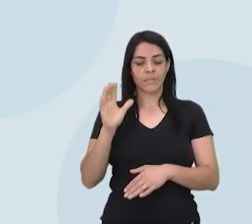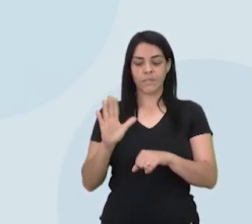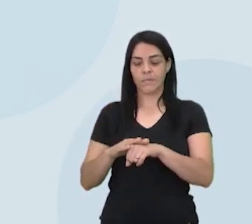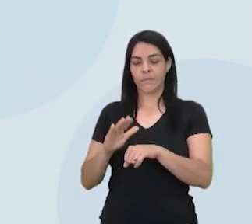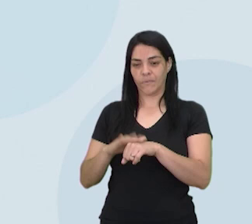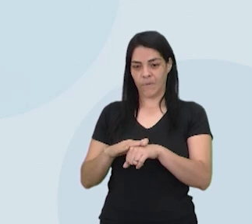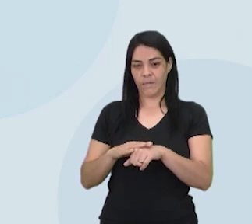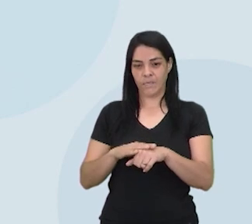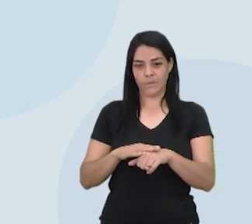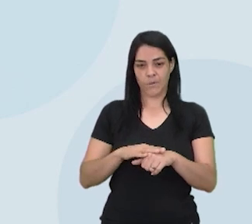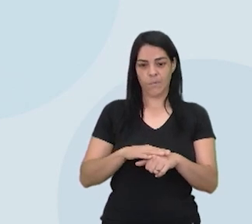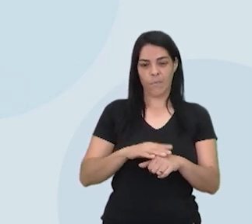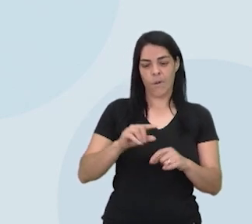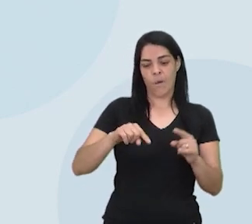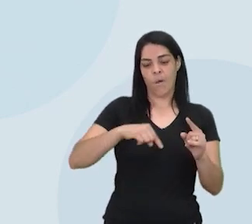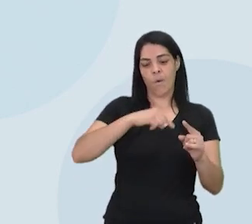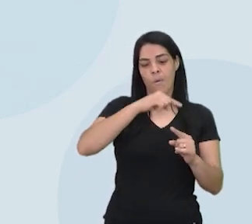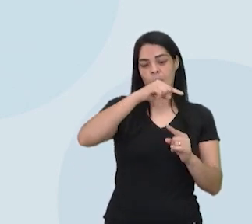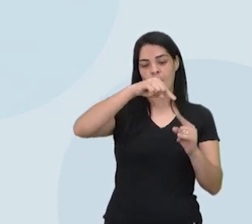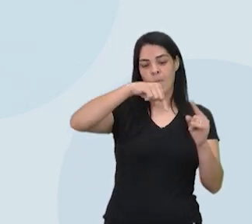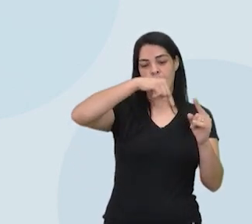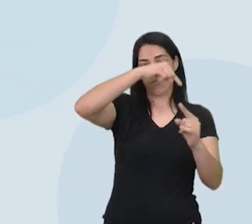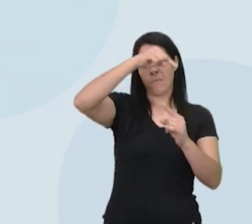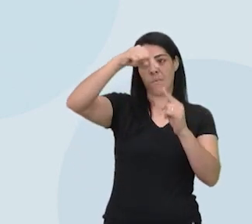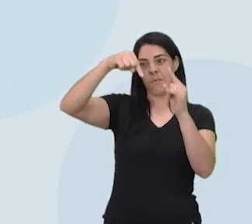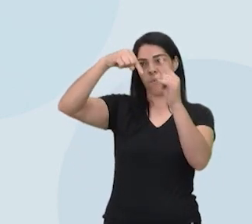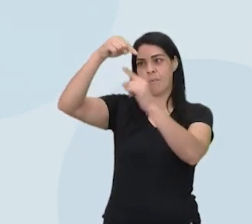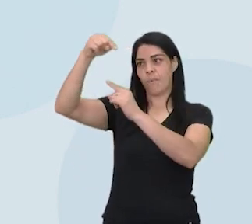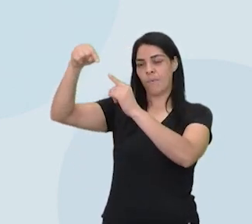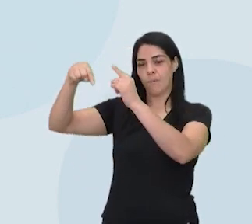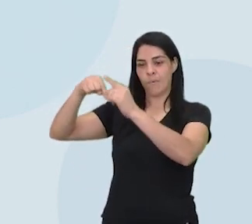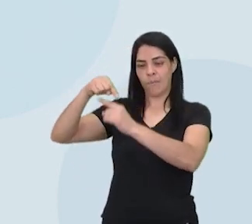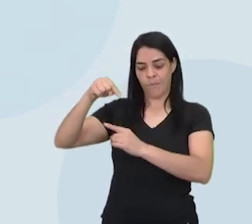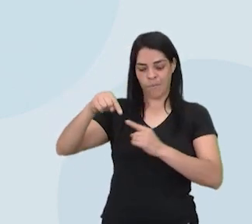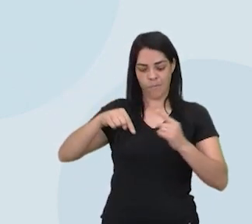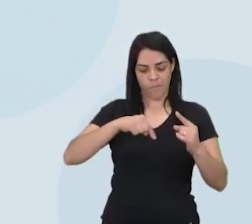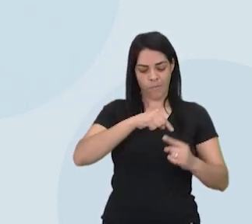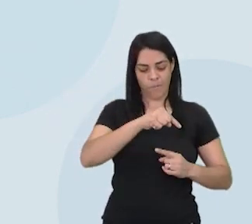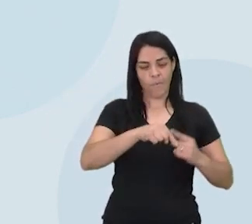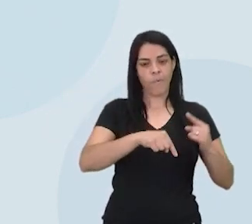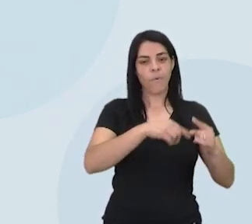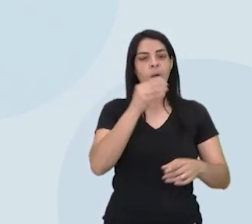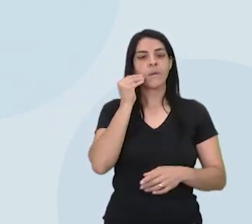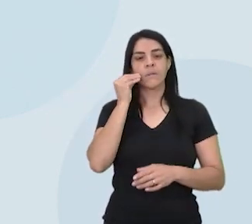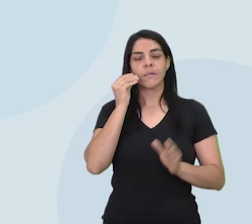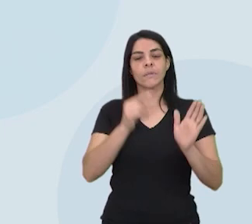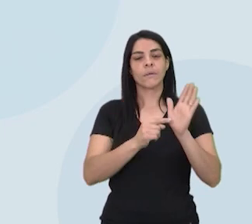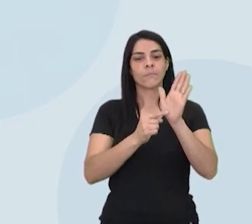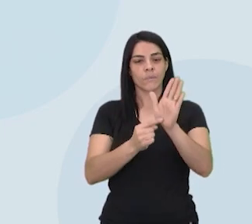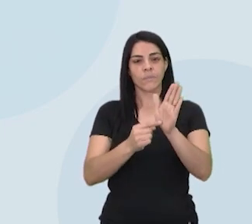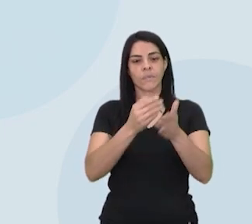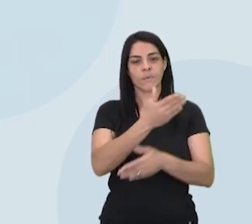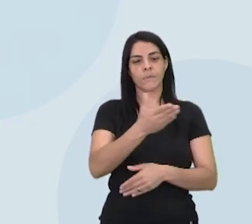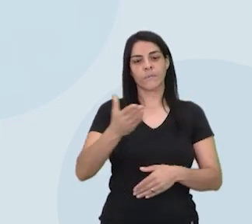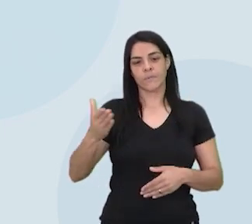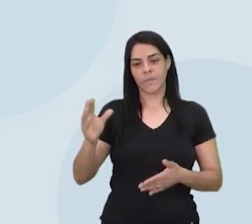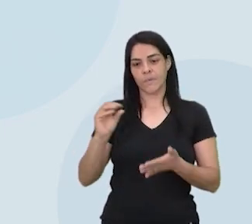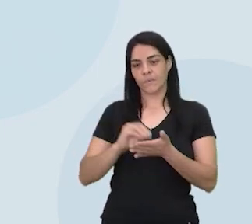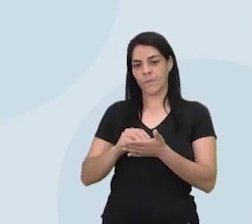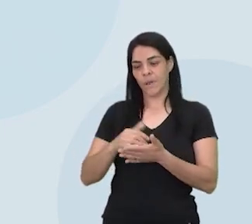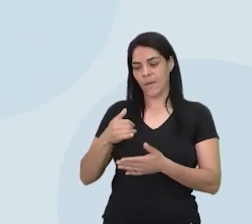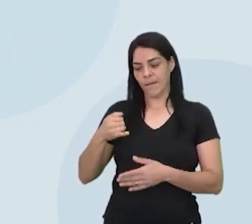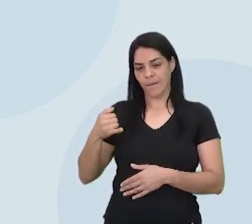uma transição nesse slide e eu vou tentar trazer para vocês aqui, vou colocar na caneta vermelha para